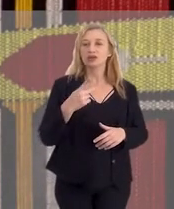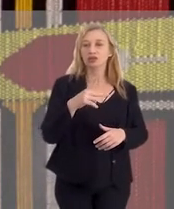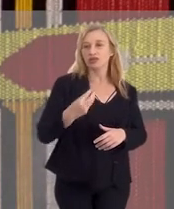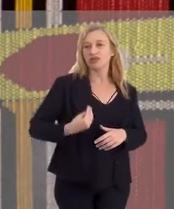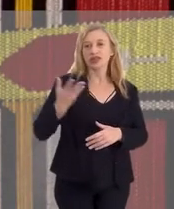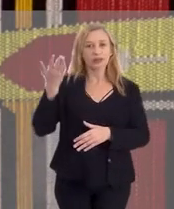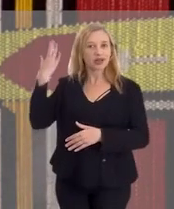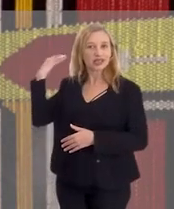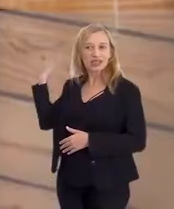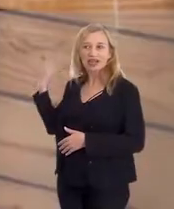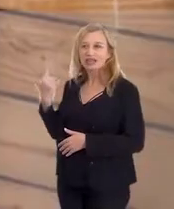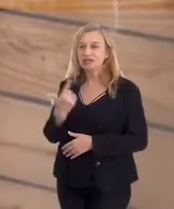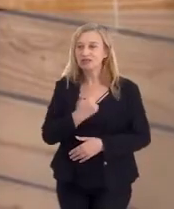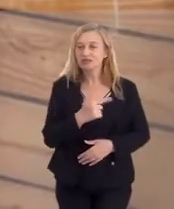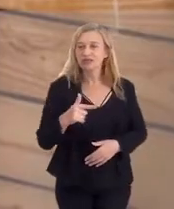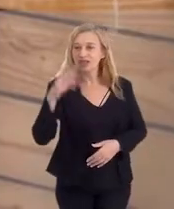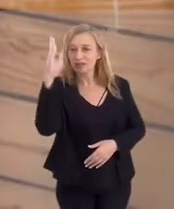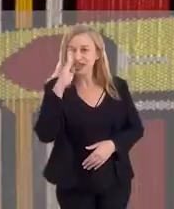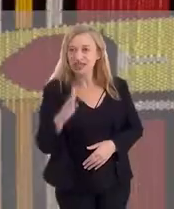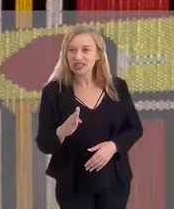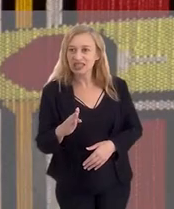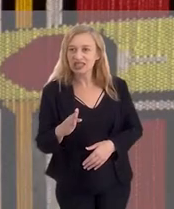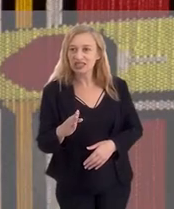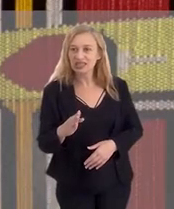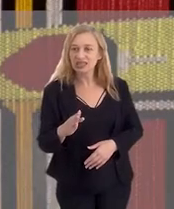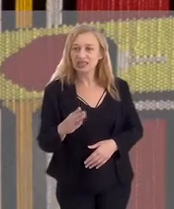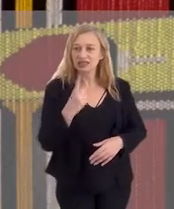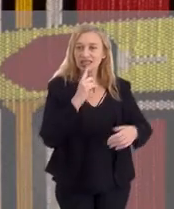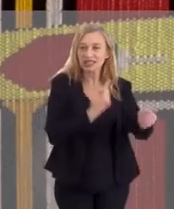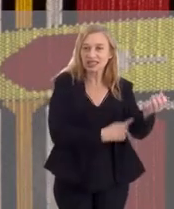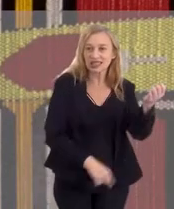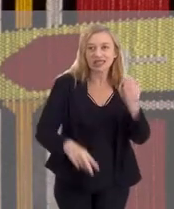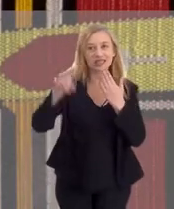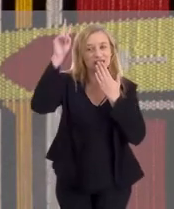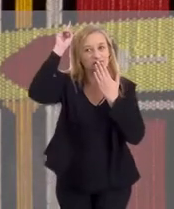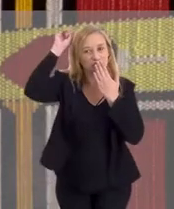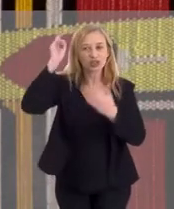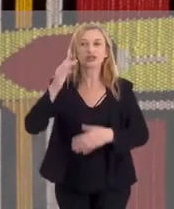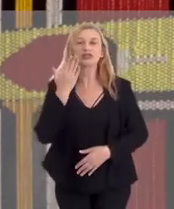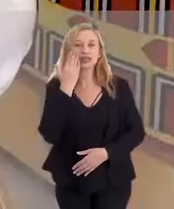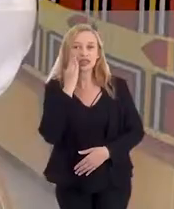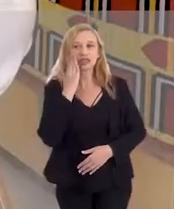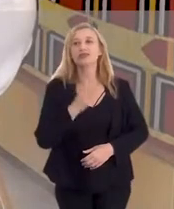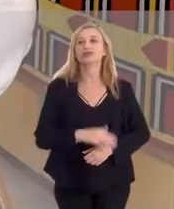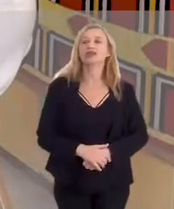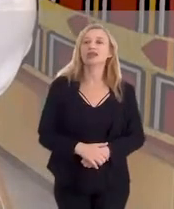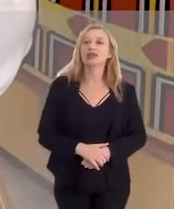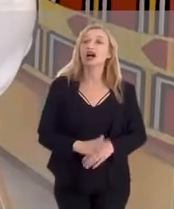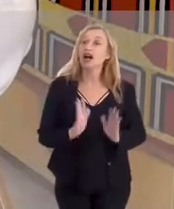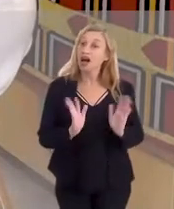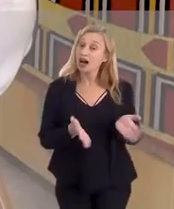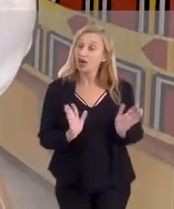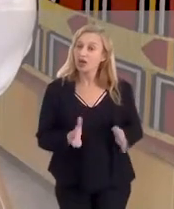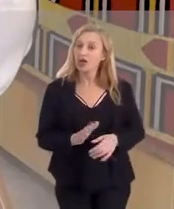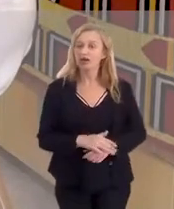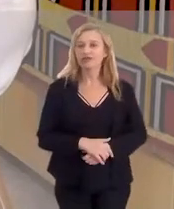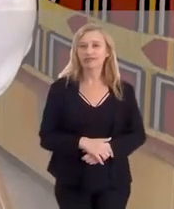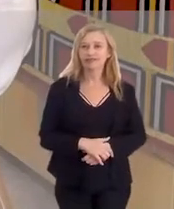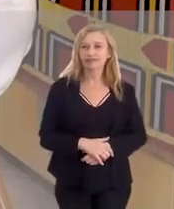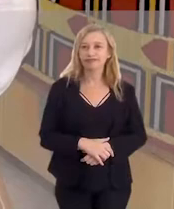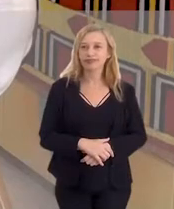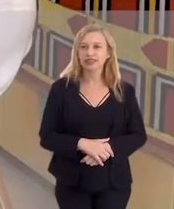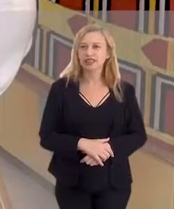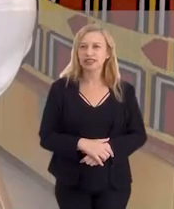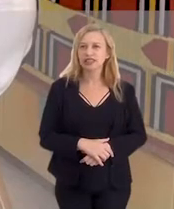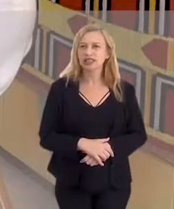ali. Porque nós cremos que não existe brasileiro que não tenha um sangue indígena. Entendi. Agora,